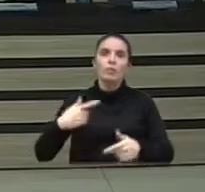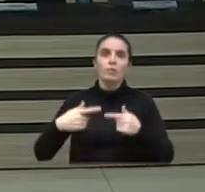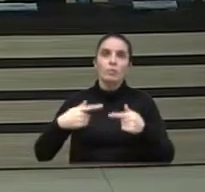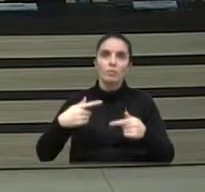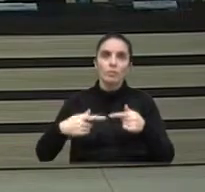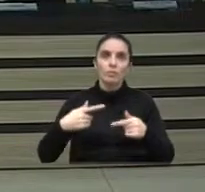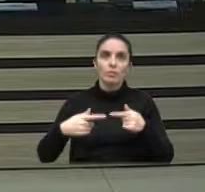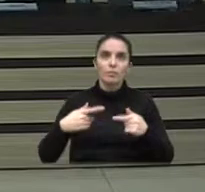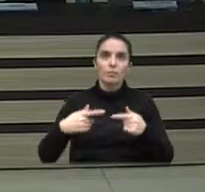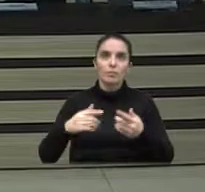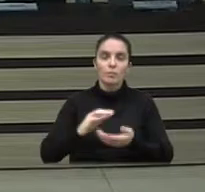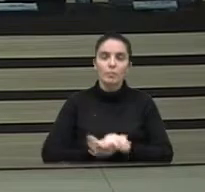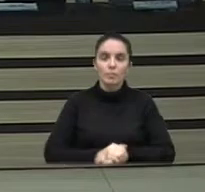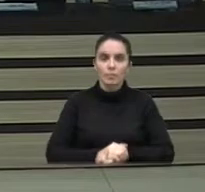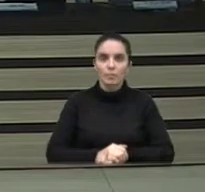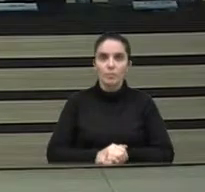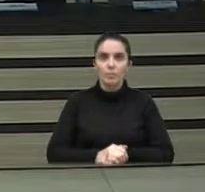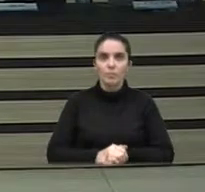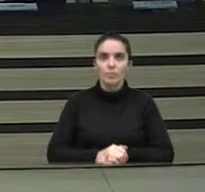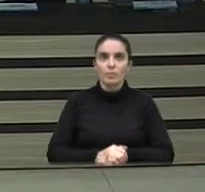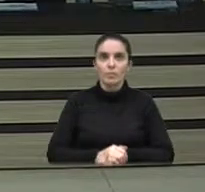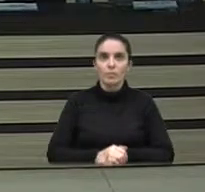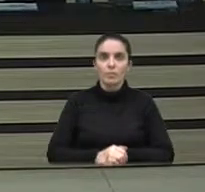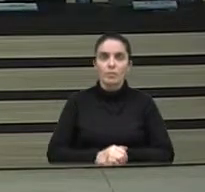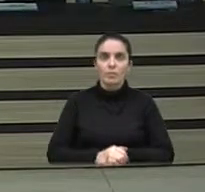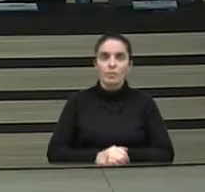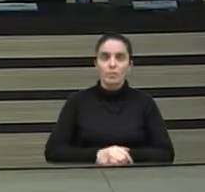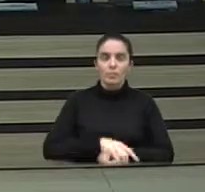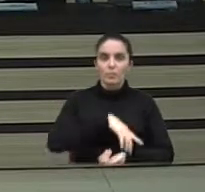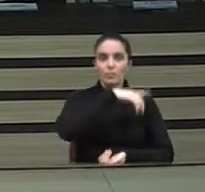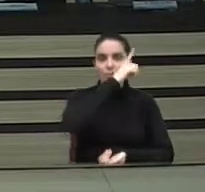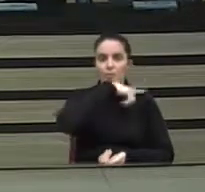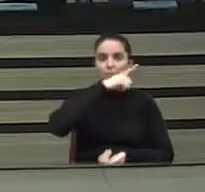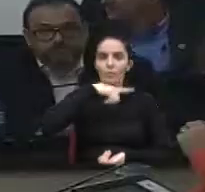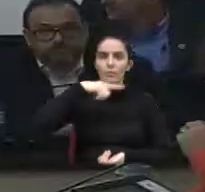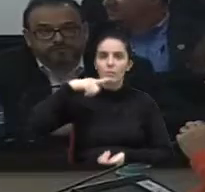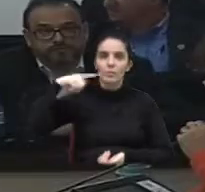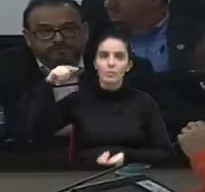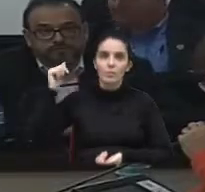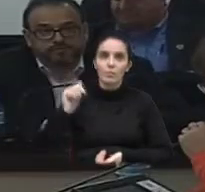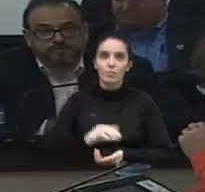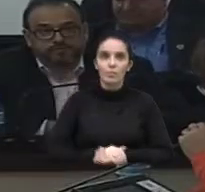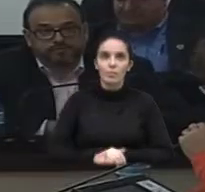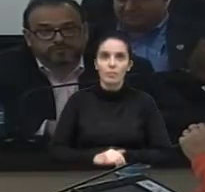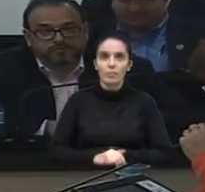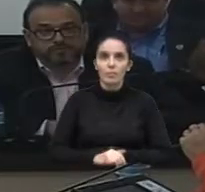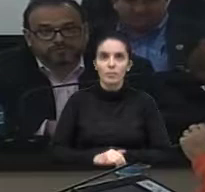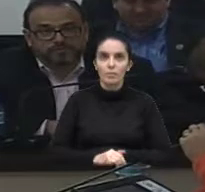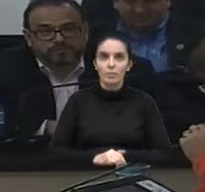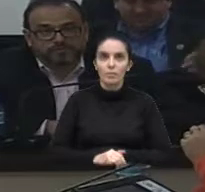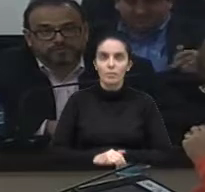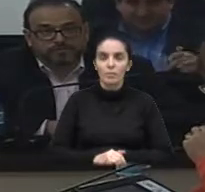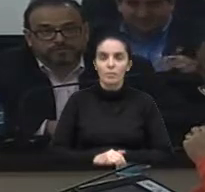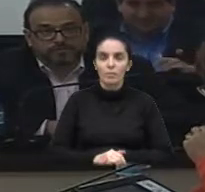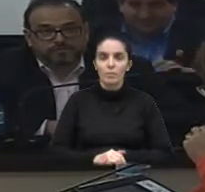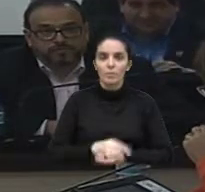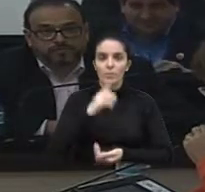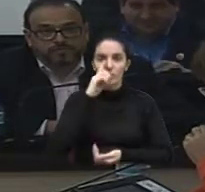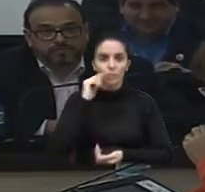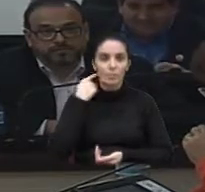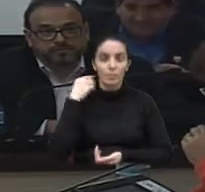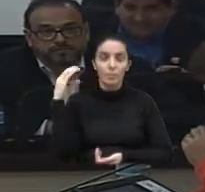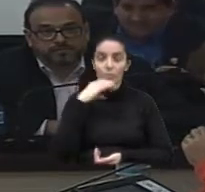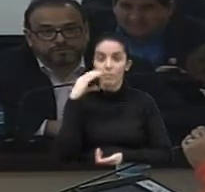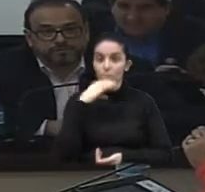Eu quero discutir, Vamos votar, senhor presidente. Com a palavra, a vereadora Mayra Costa. Muito rapidamente, Newton, só